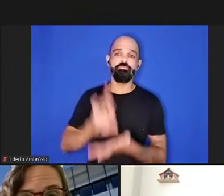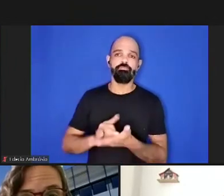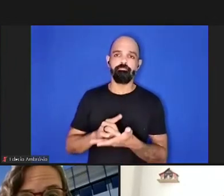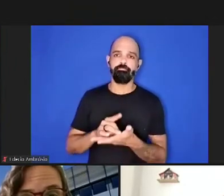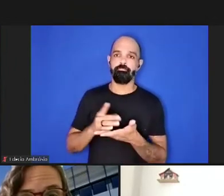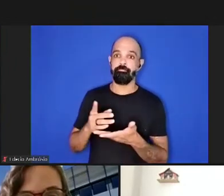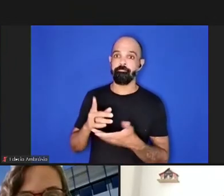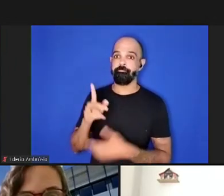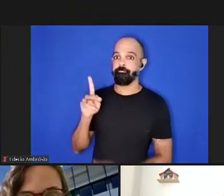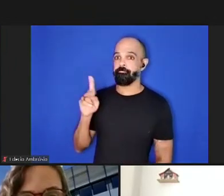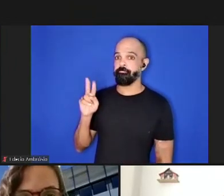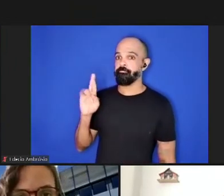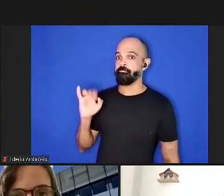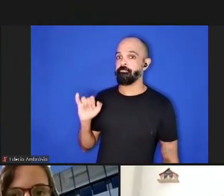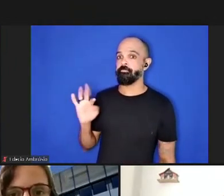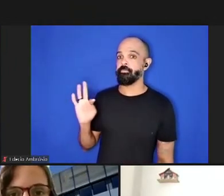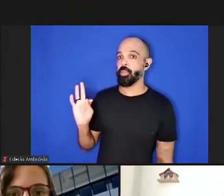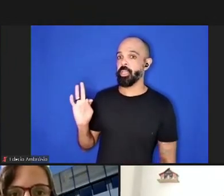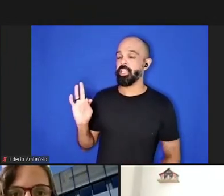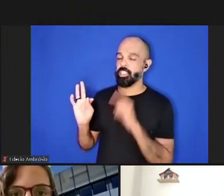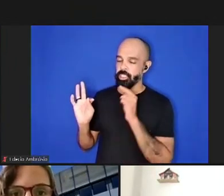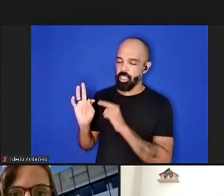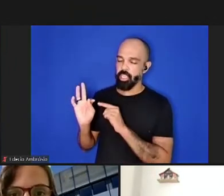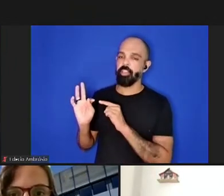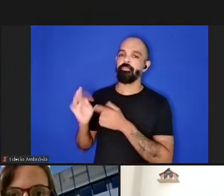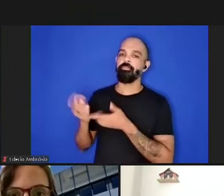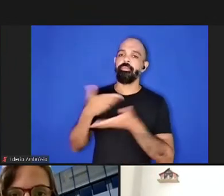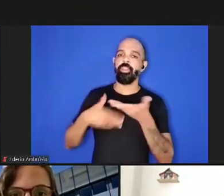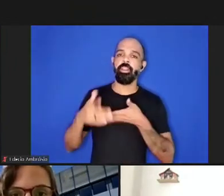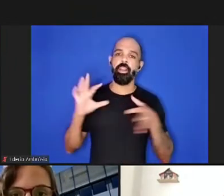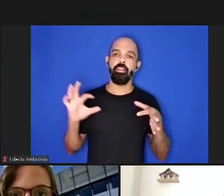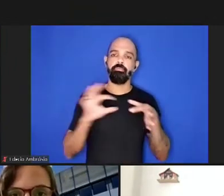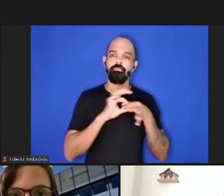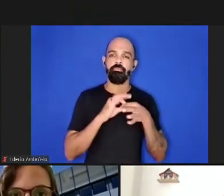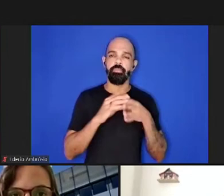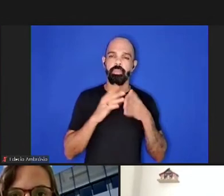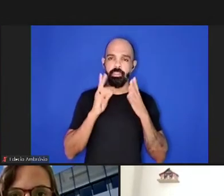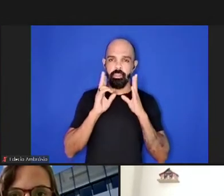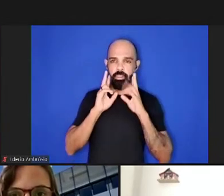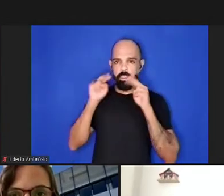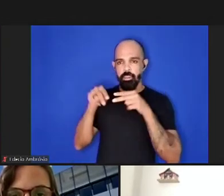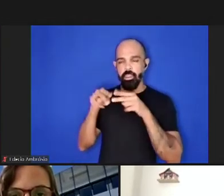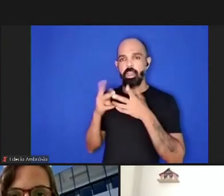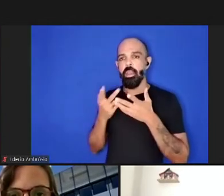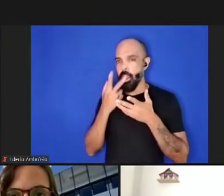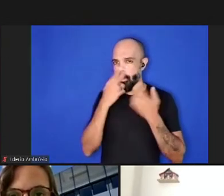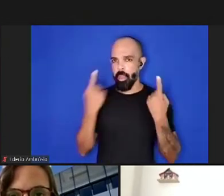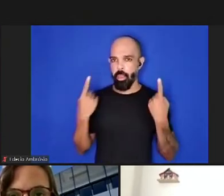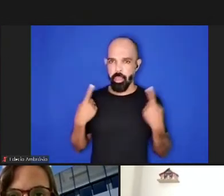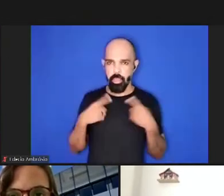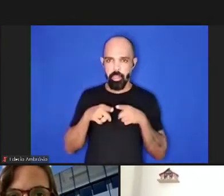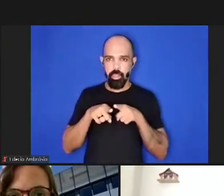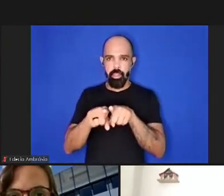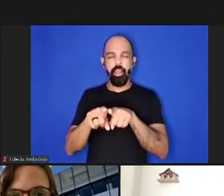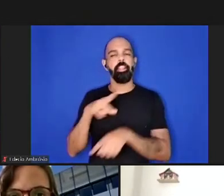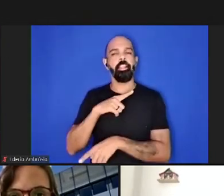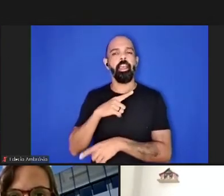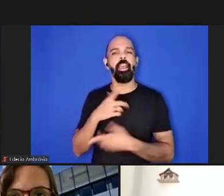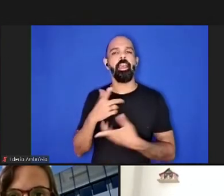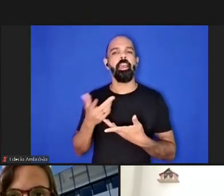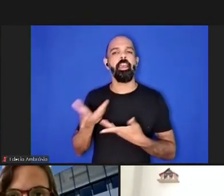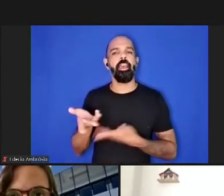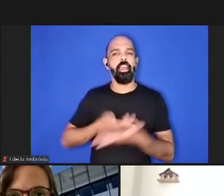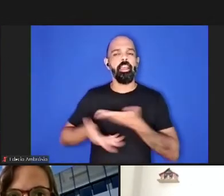print para uma relação muito mais estreita, né, e já está acontecendo, nós já temos a relação de